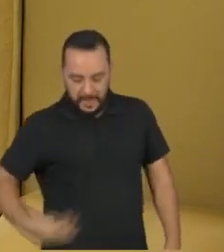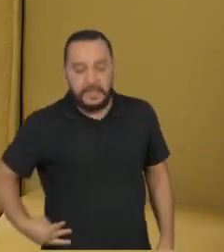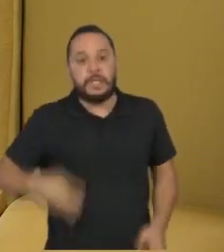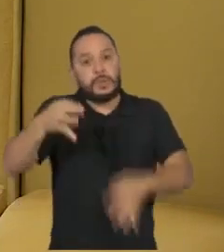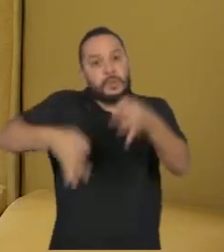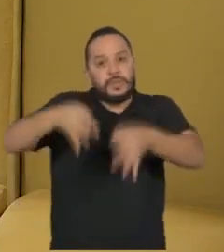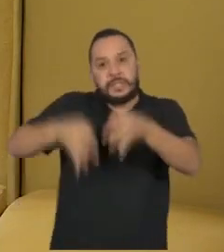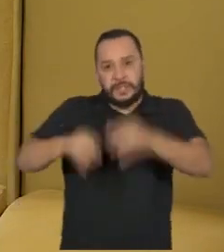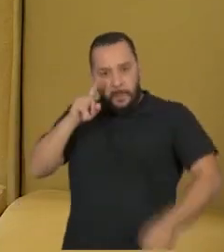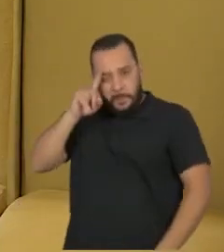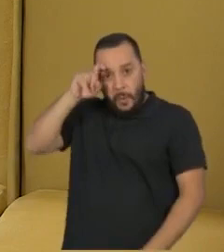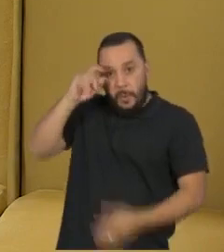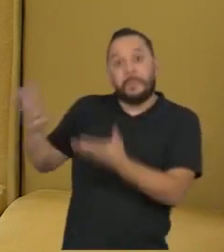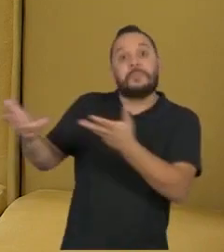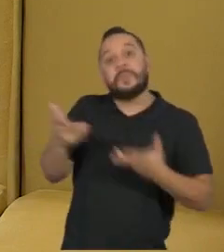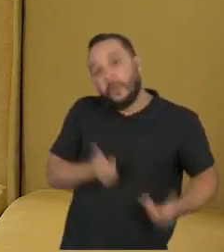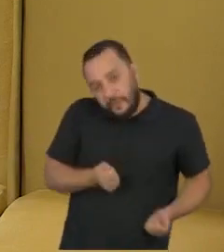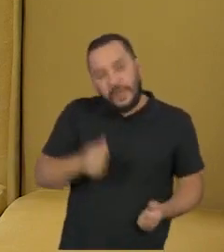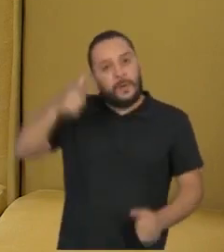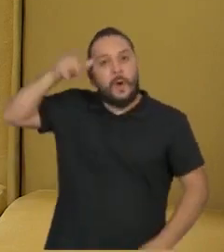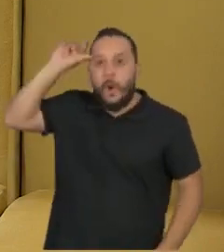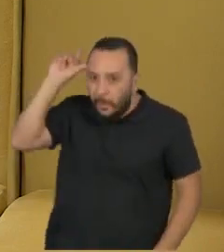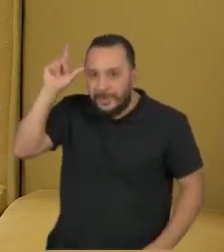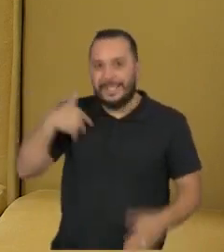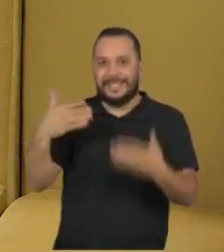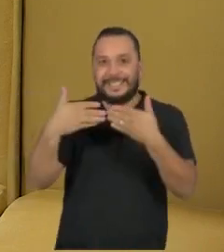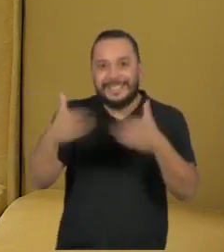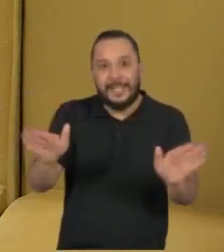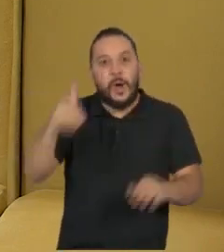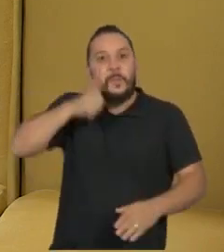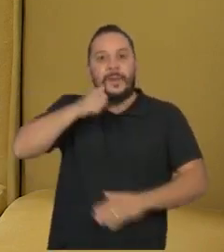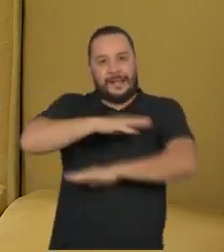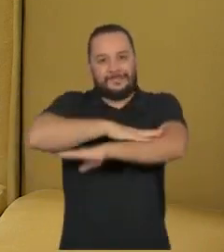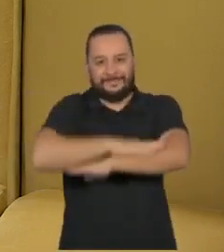Viva 2020, que estreou ontem com a apresentação da